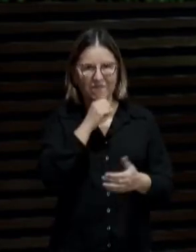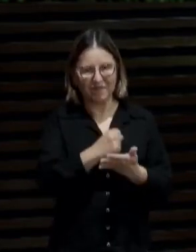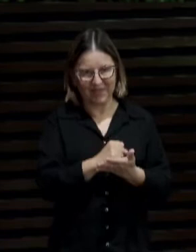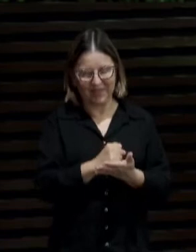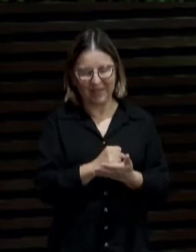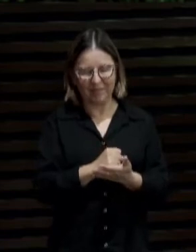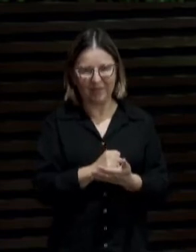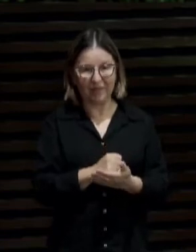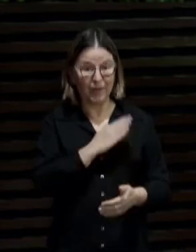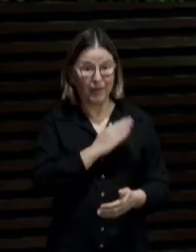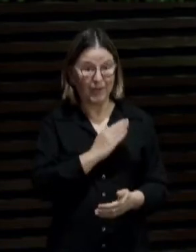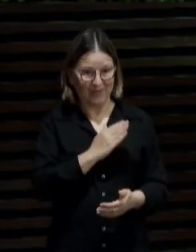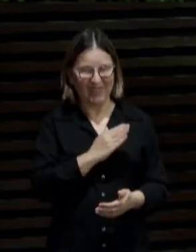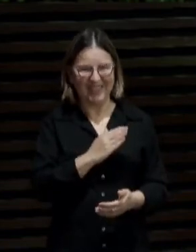Deus.